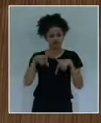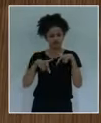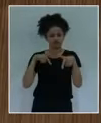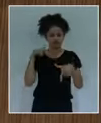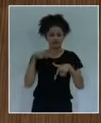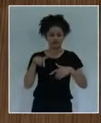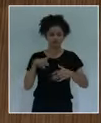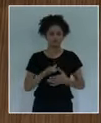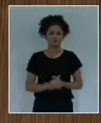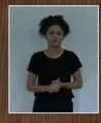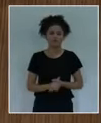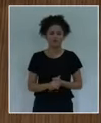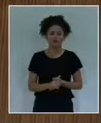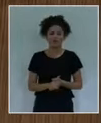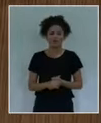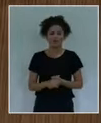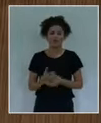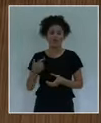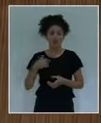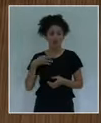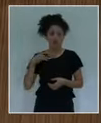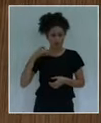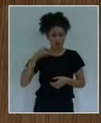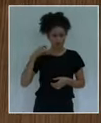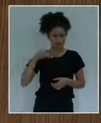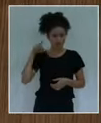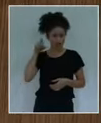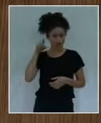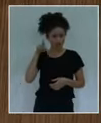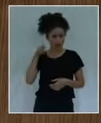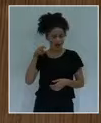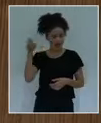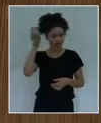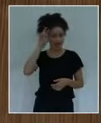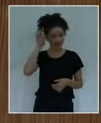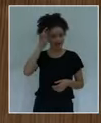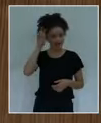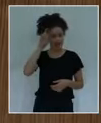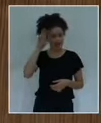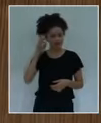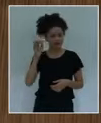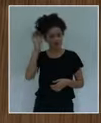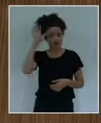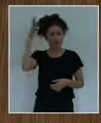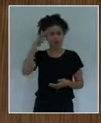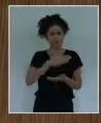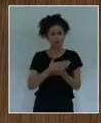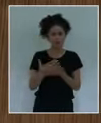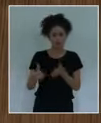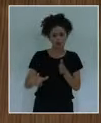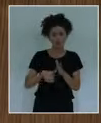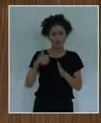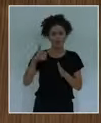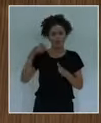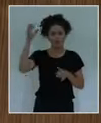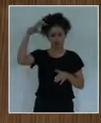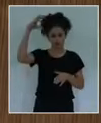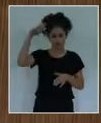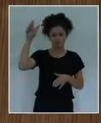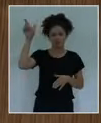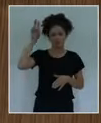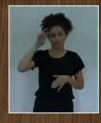Eu também fiquei voluntário no pátio de quinta-feira, então, quando começou aquela primeira chuva na quinta, fiquei lá junto com o